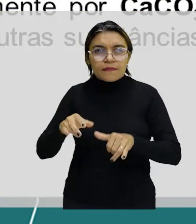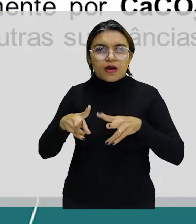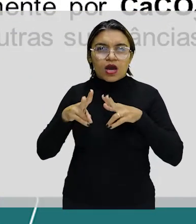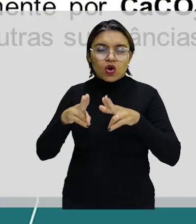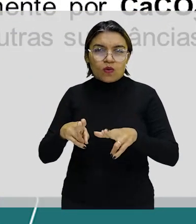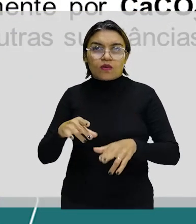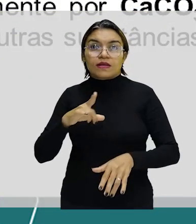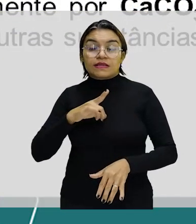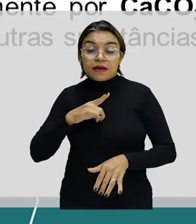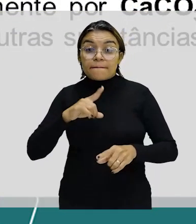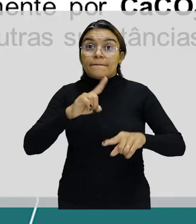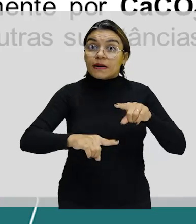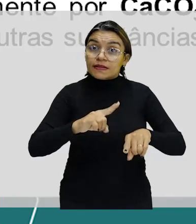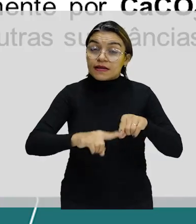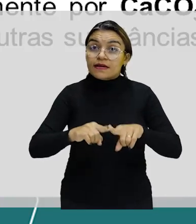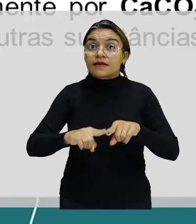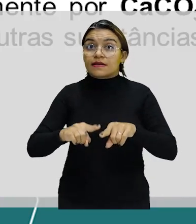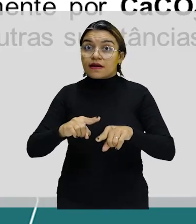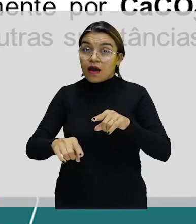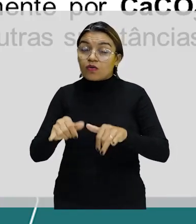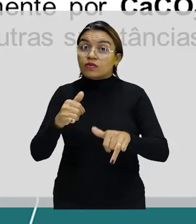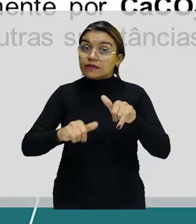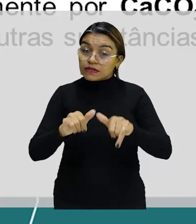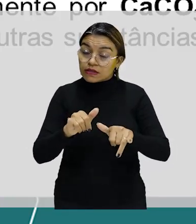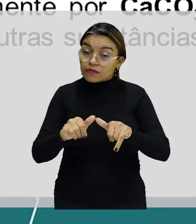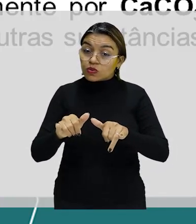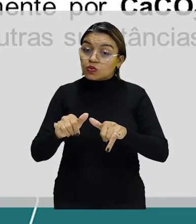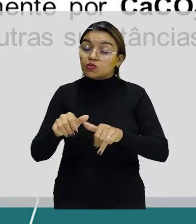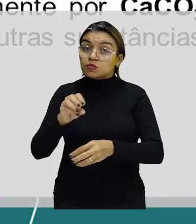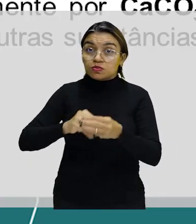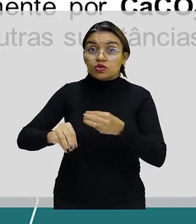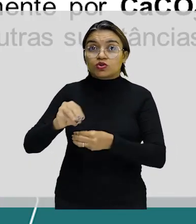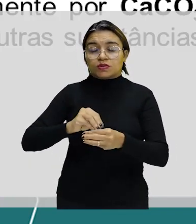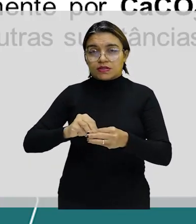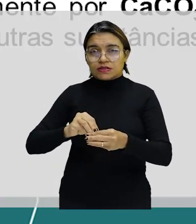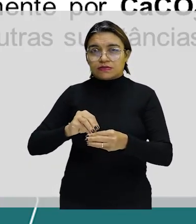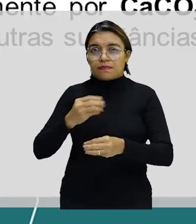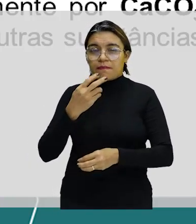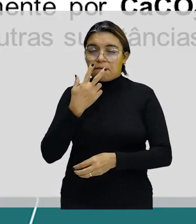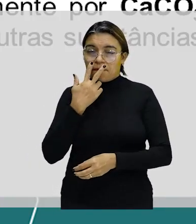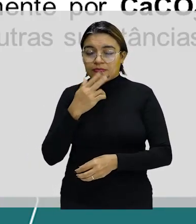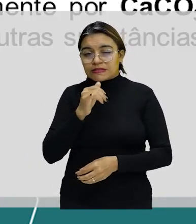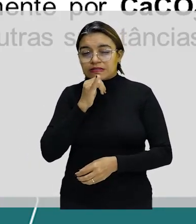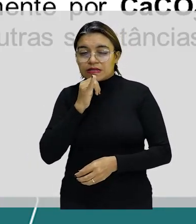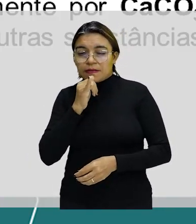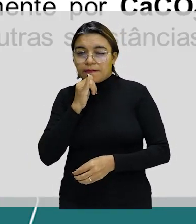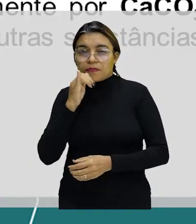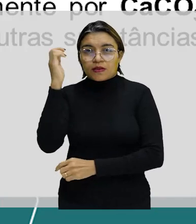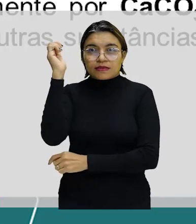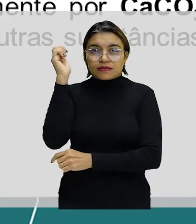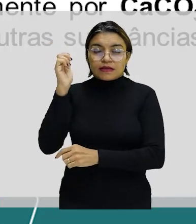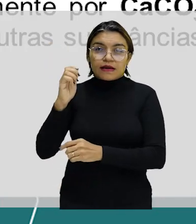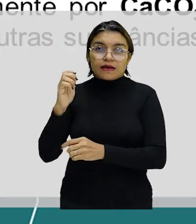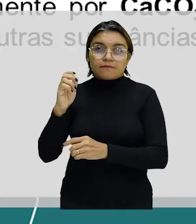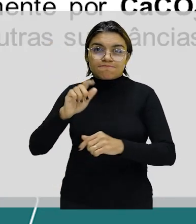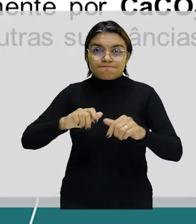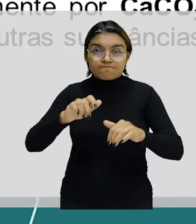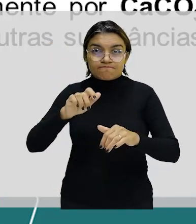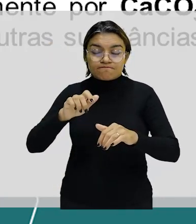reagentes impuros, principalmente em reações industriais, ou porque são mais